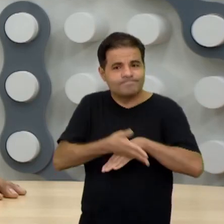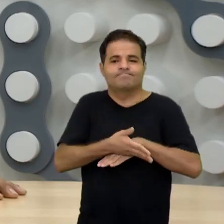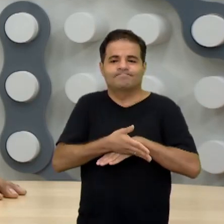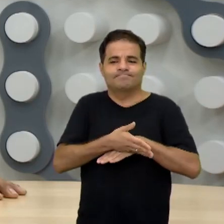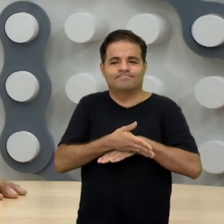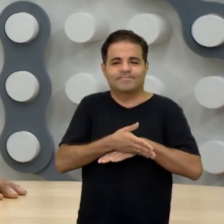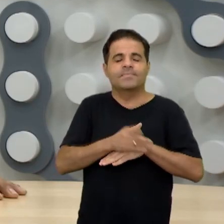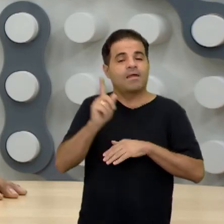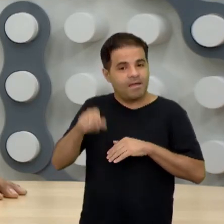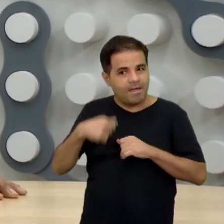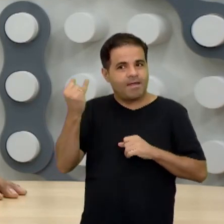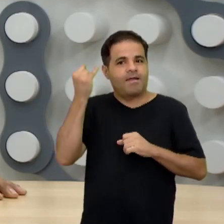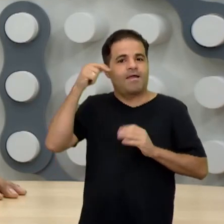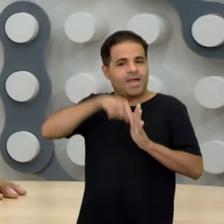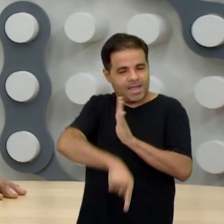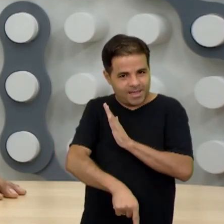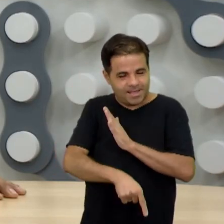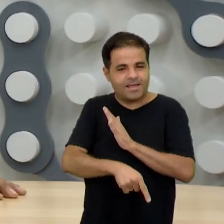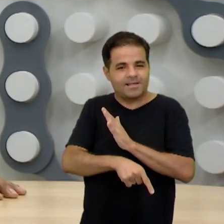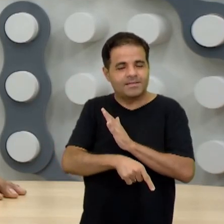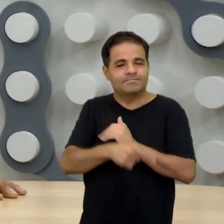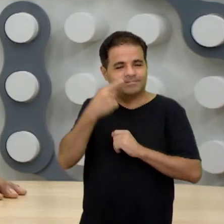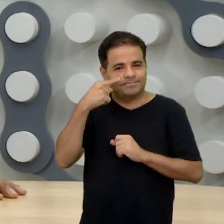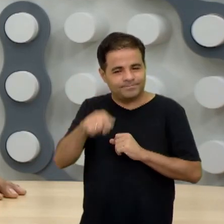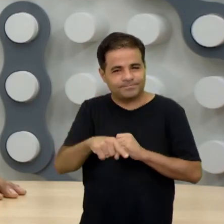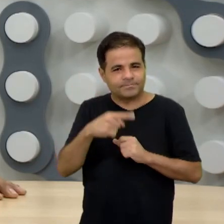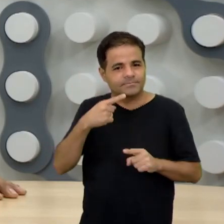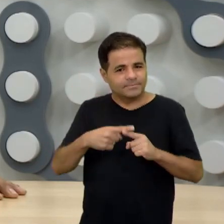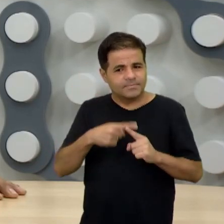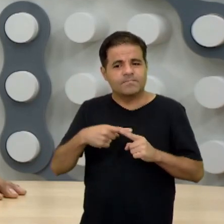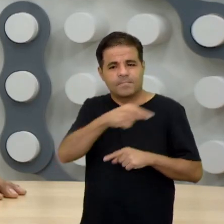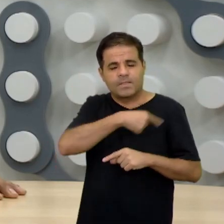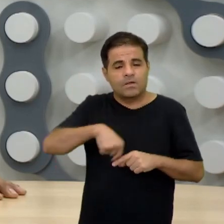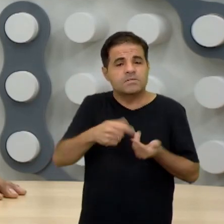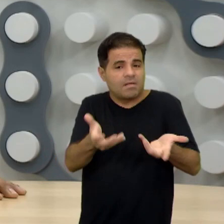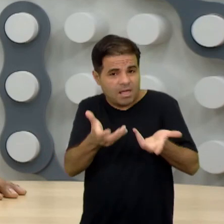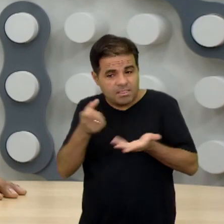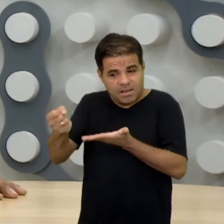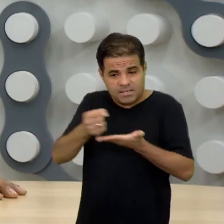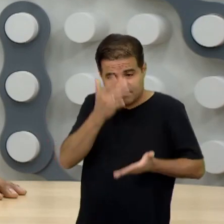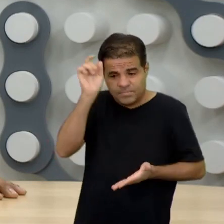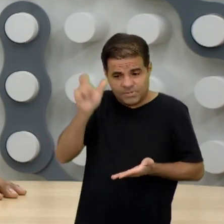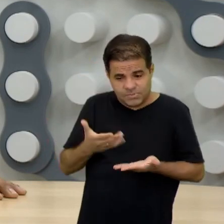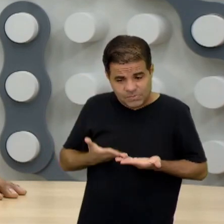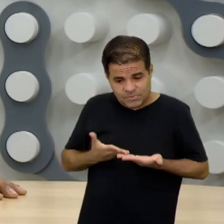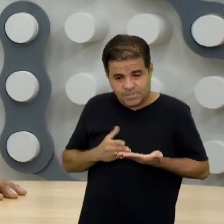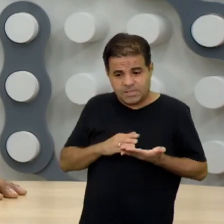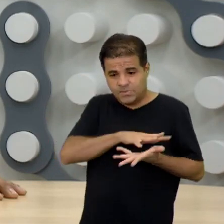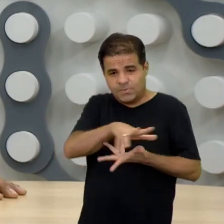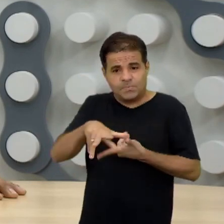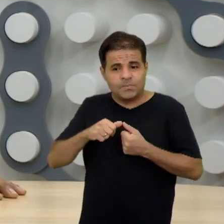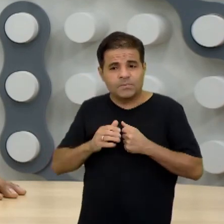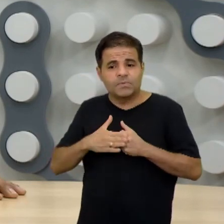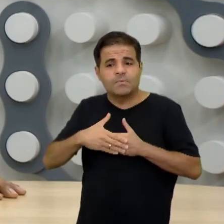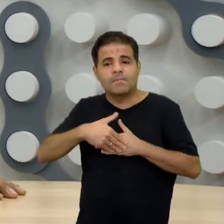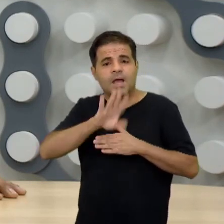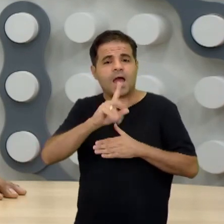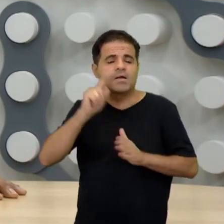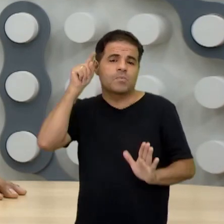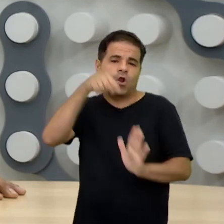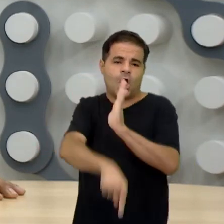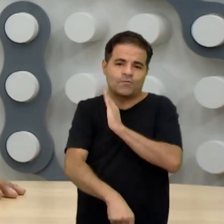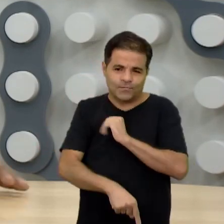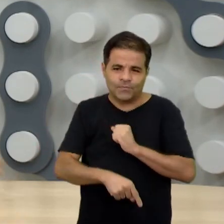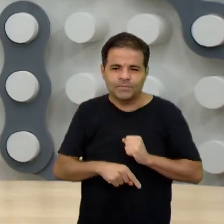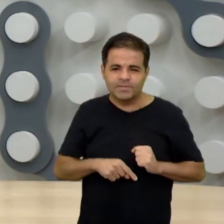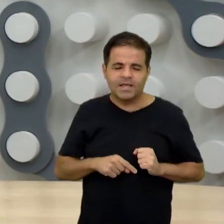Daí a importância do aprofundamento se liga na mídia, porque a gente quer trazer o estudante para esse mundo de uma forma mais profunda